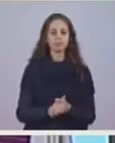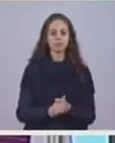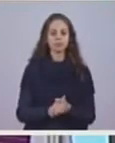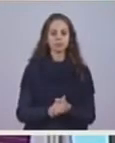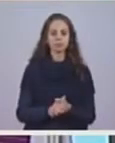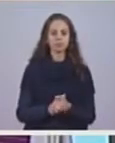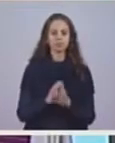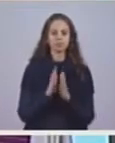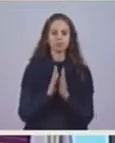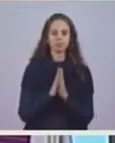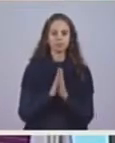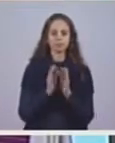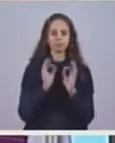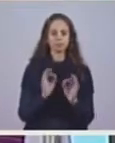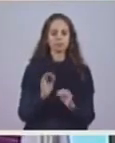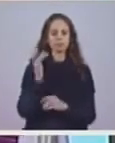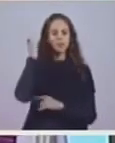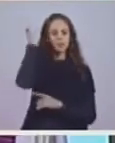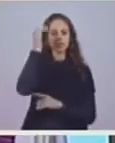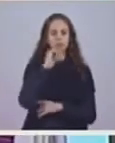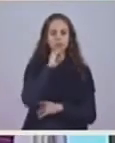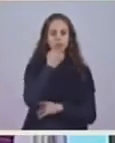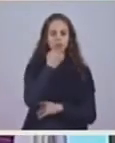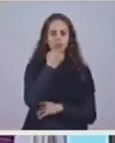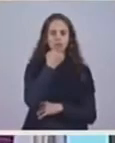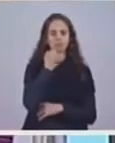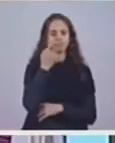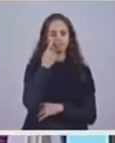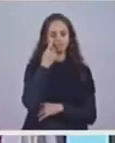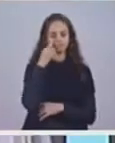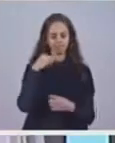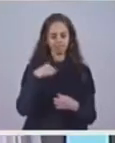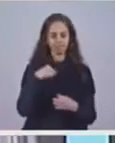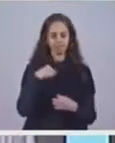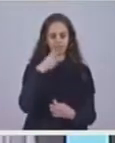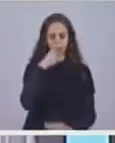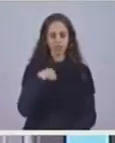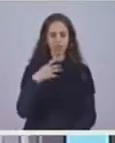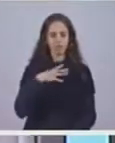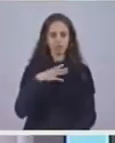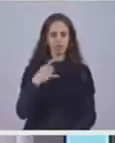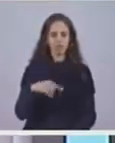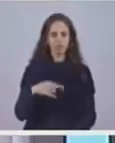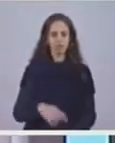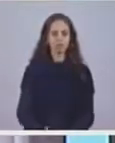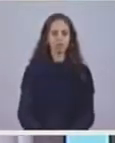Para celebrarmos dignamente os santos mistérios, reconheçamos que somos pecadores.